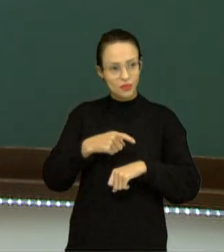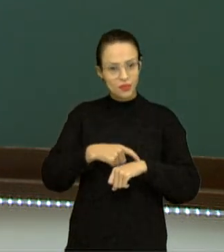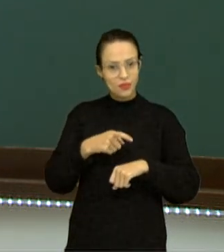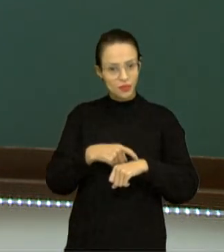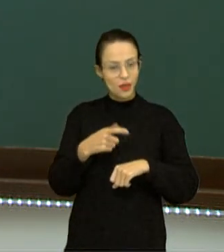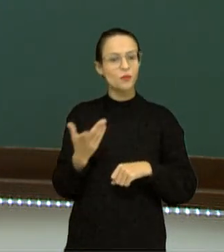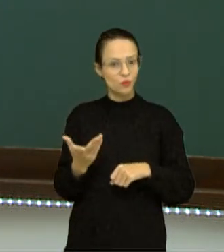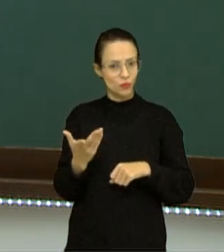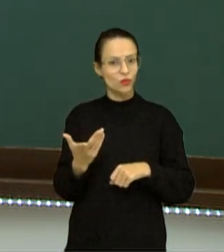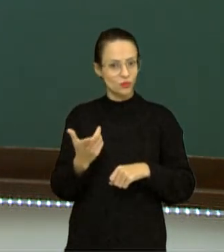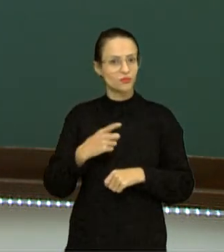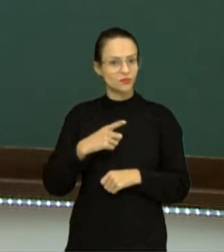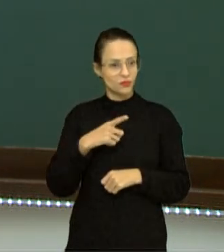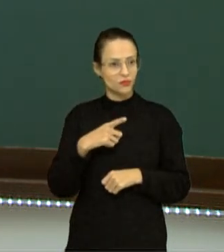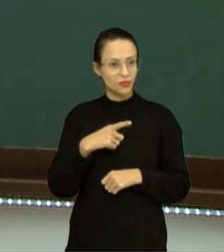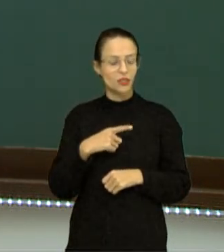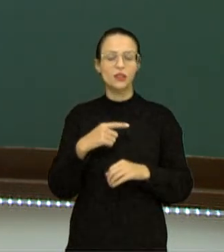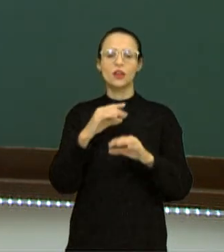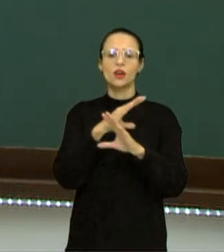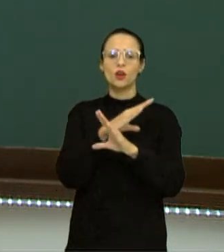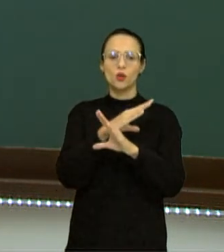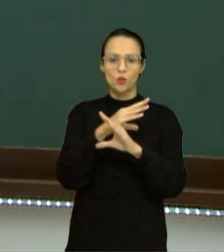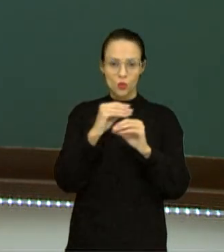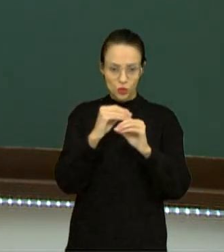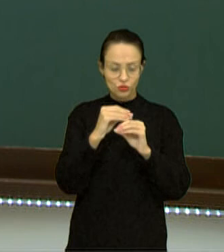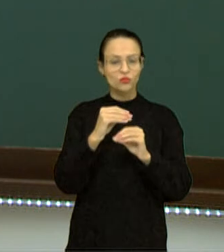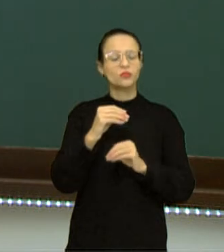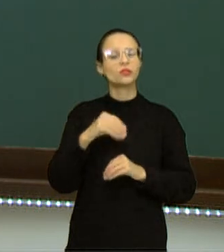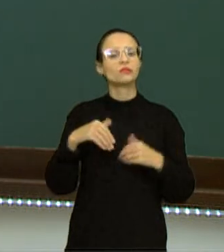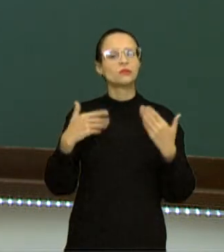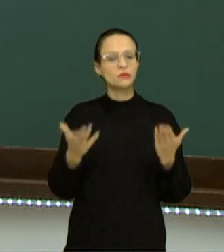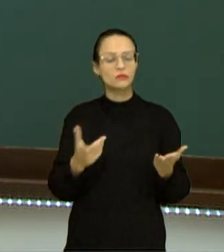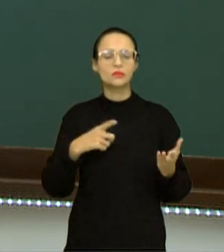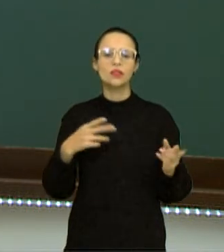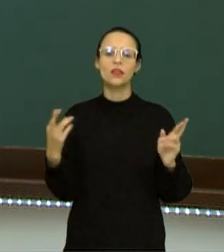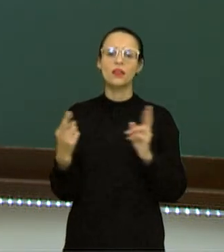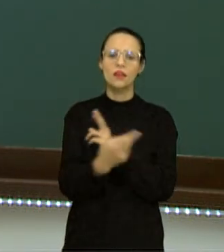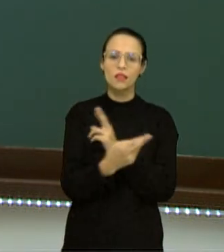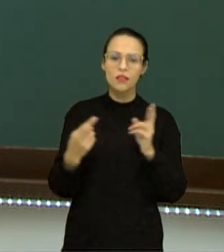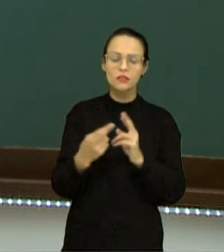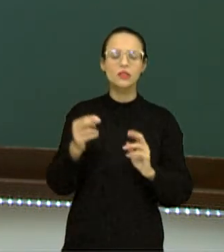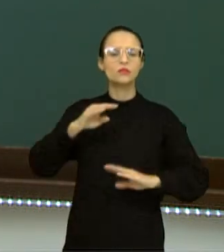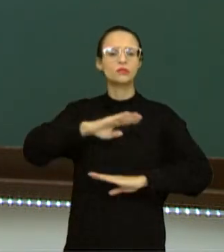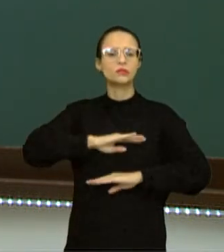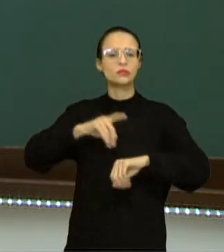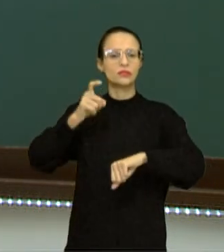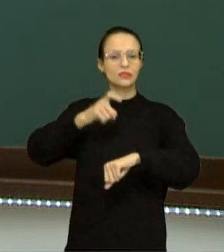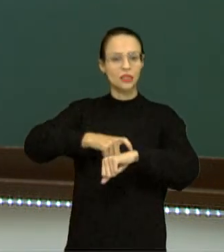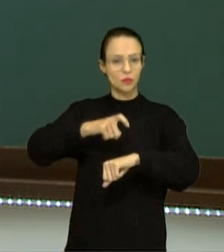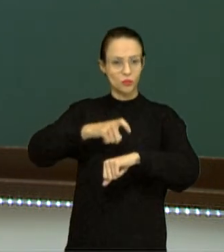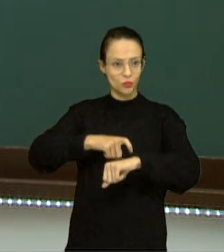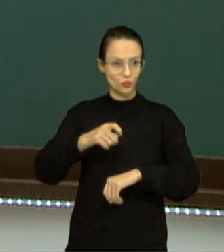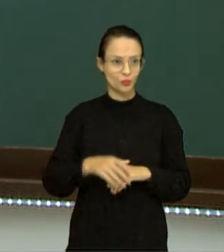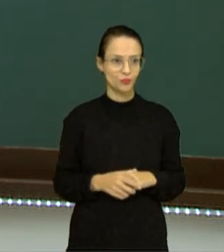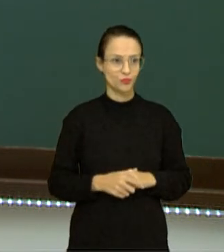mesmo. Então, a conjunção quando estabelece uma circunstância de tempo.